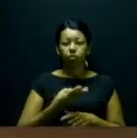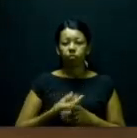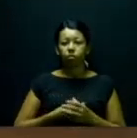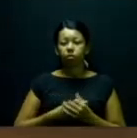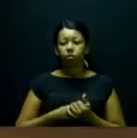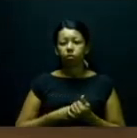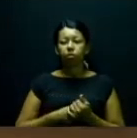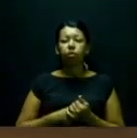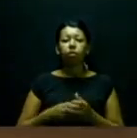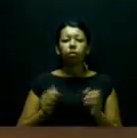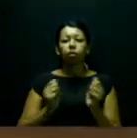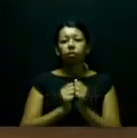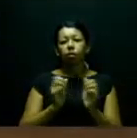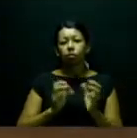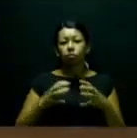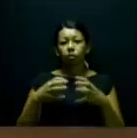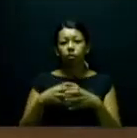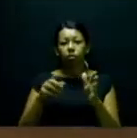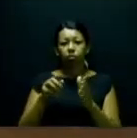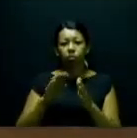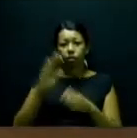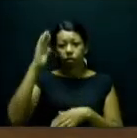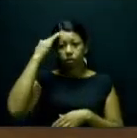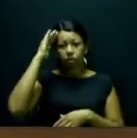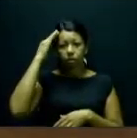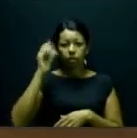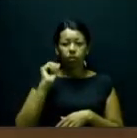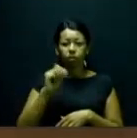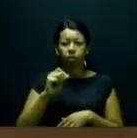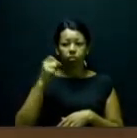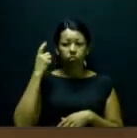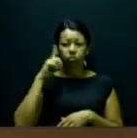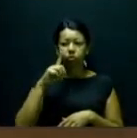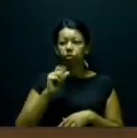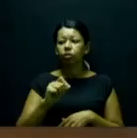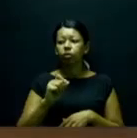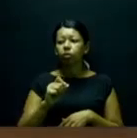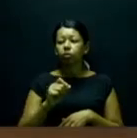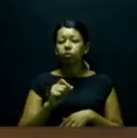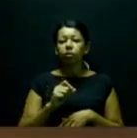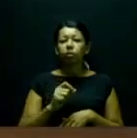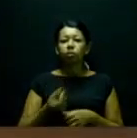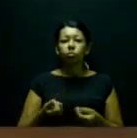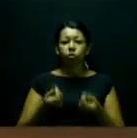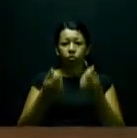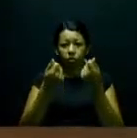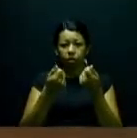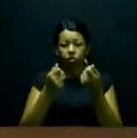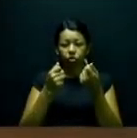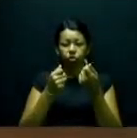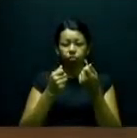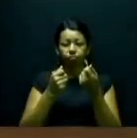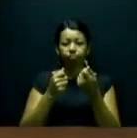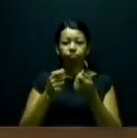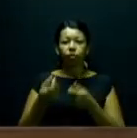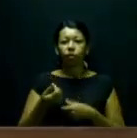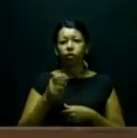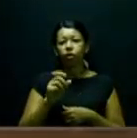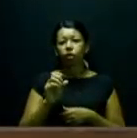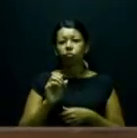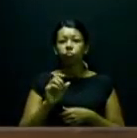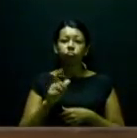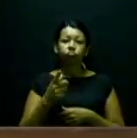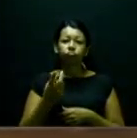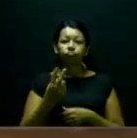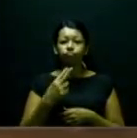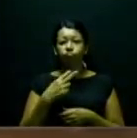a comissão entendeu que, com uma arrecadação desse monte, quando o dinheiro só não